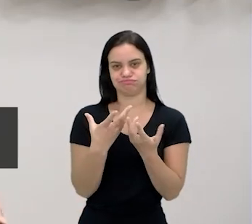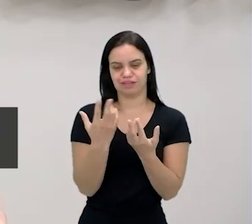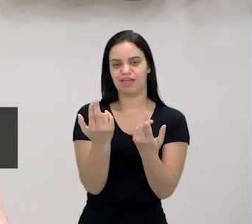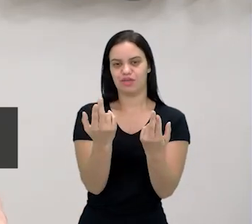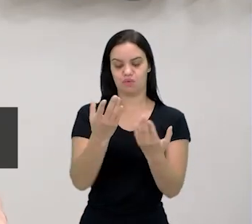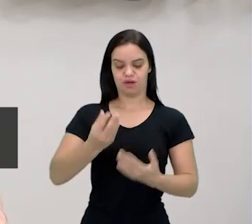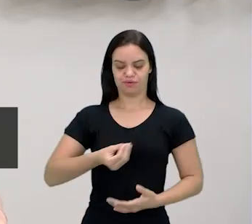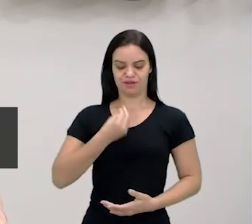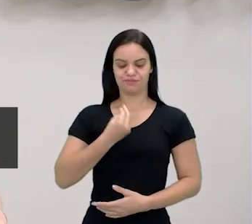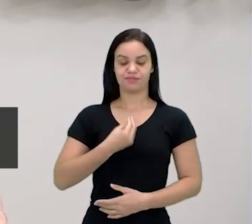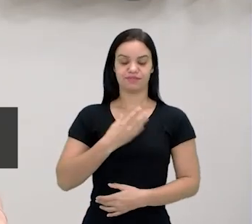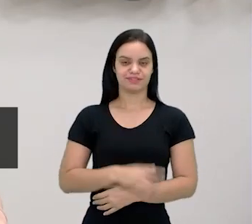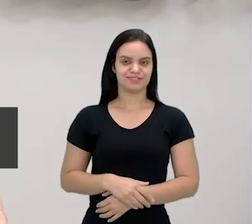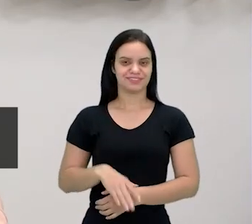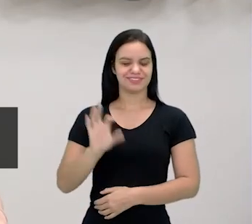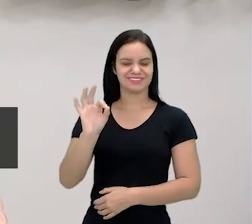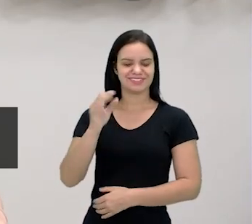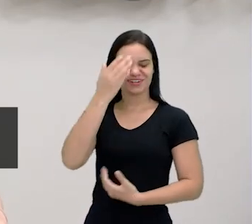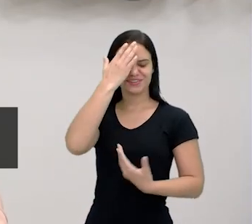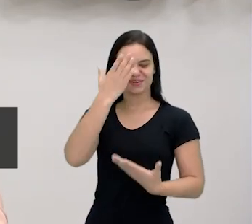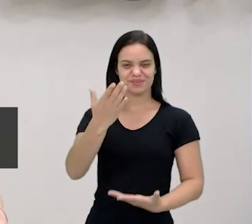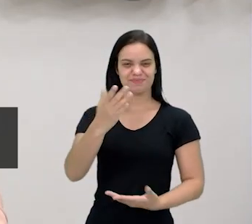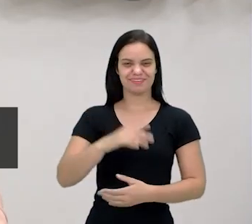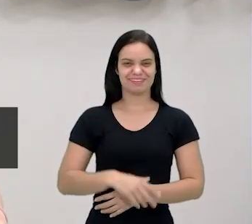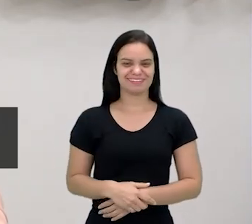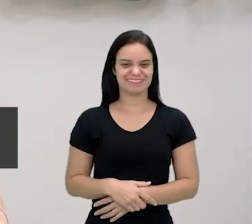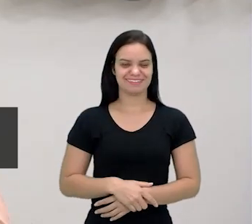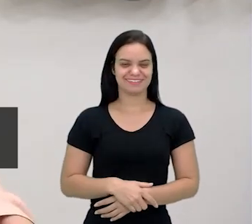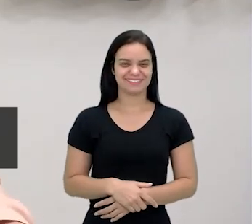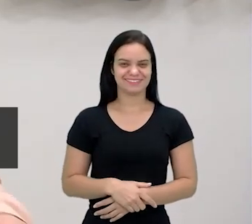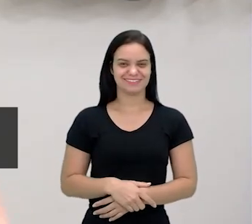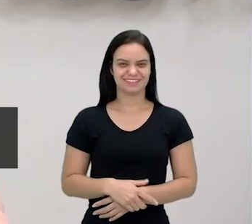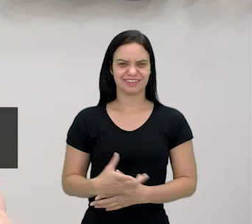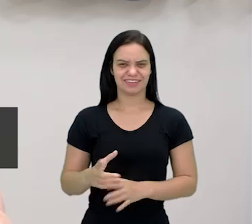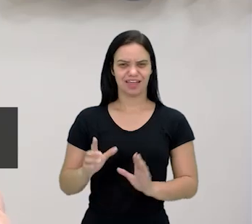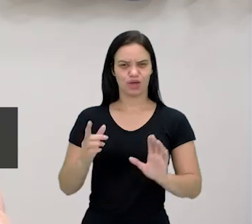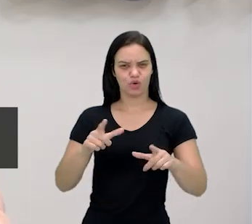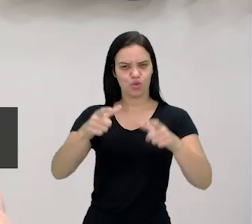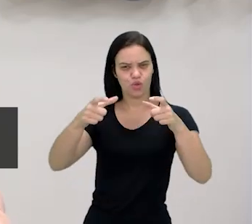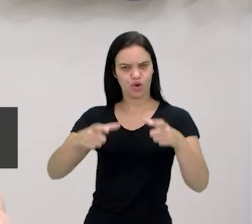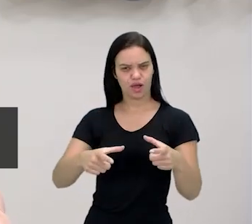à realidade. É isso mesmo, obrigada pela contribuição. Que ambiente que é esse? Está na biblioteca?